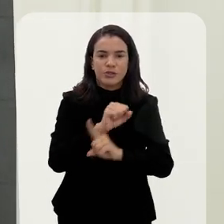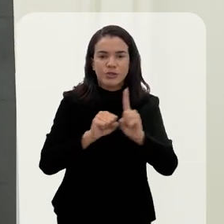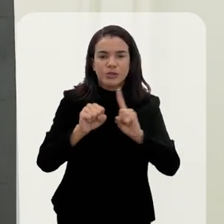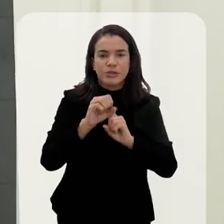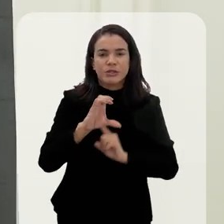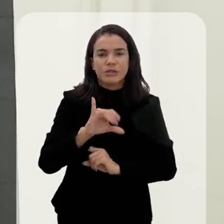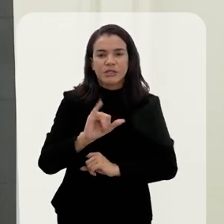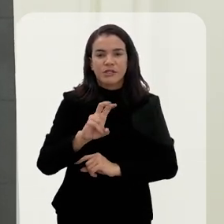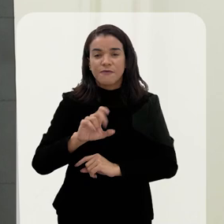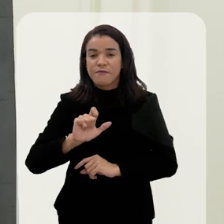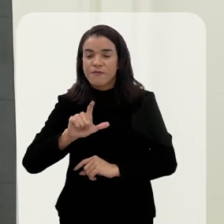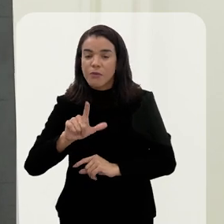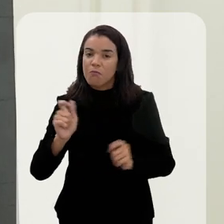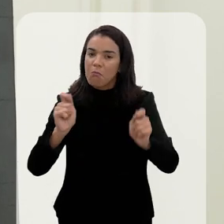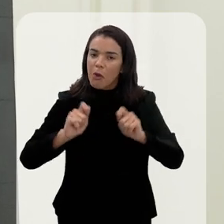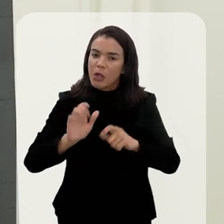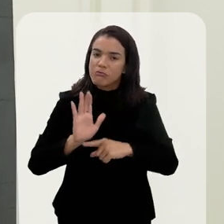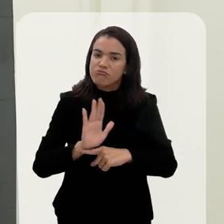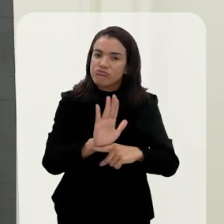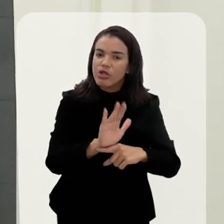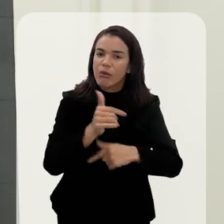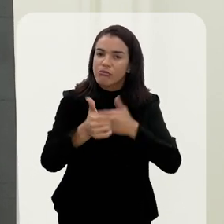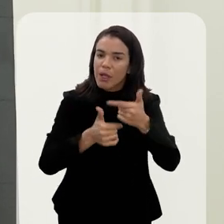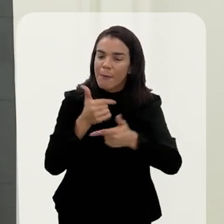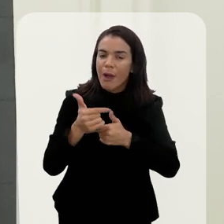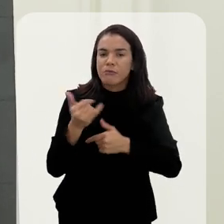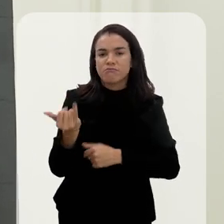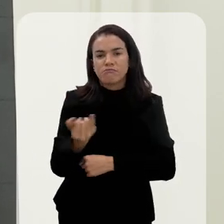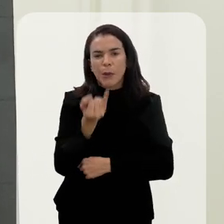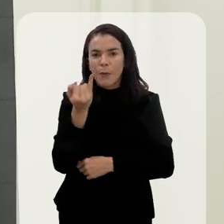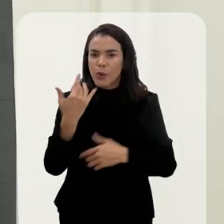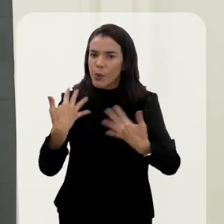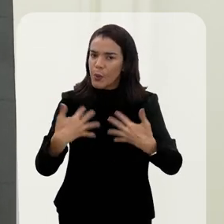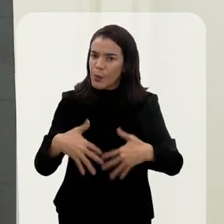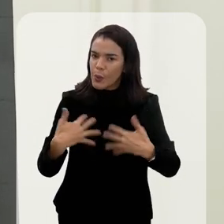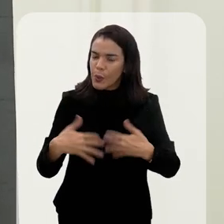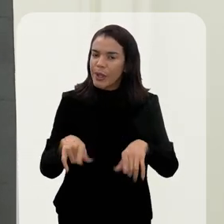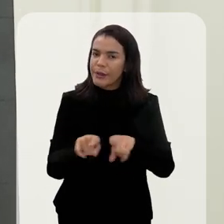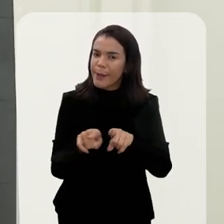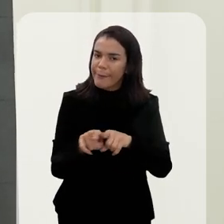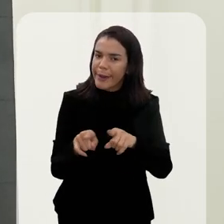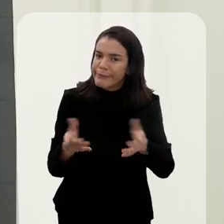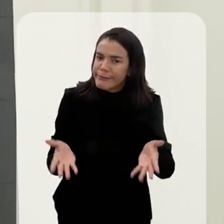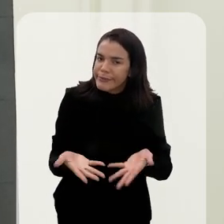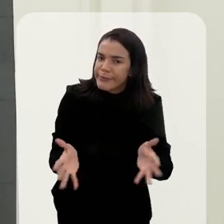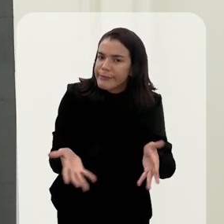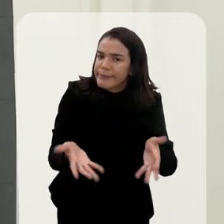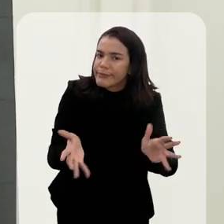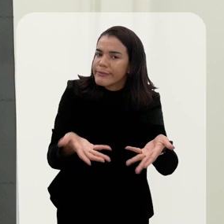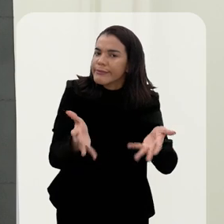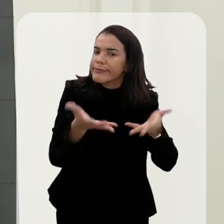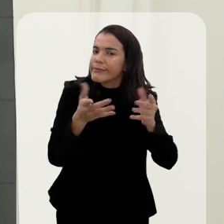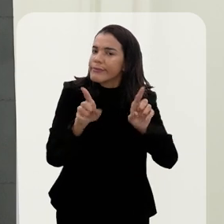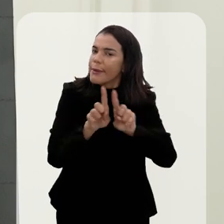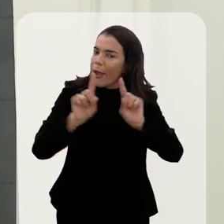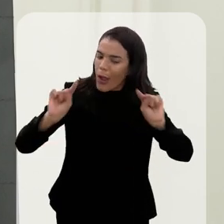sociedade civil, podemos lhe ajudar, né, nesse trabalho que é tão importante e tão